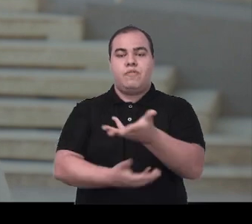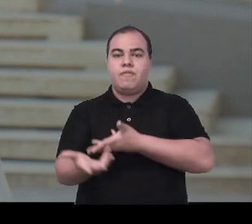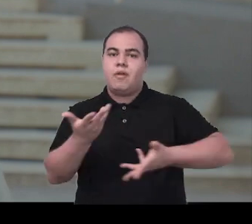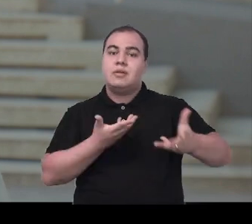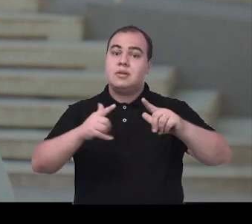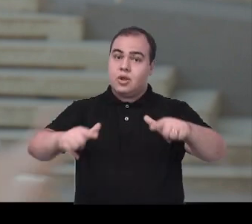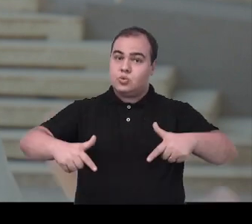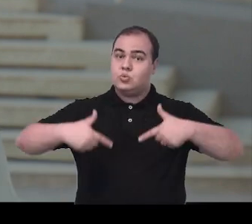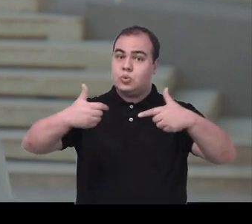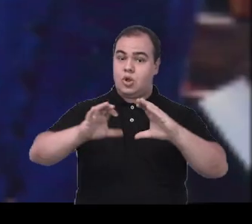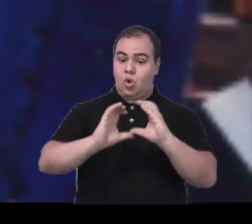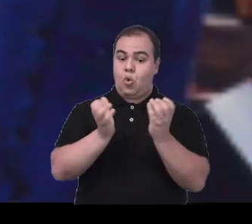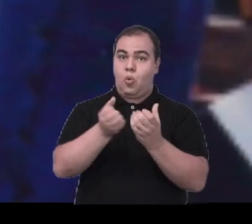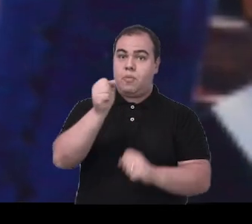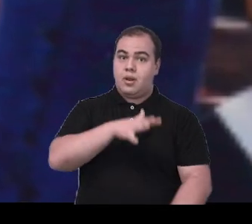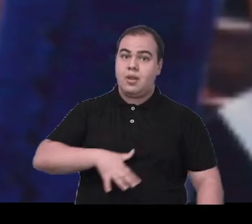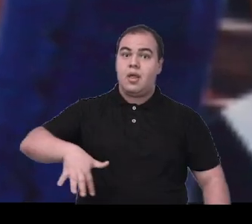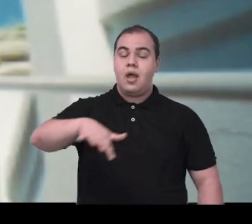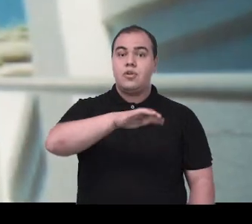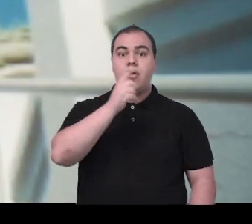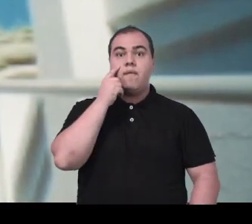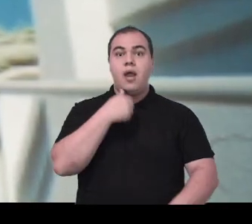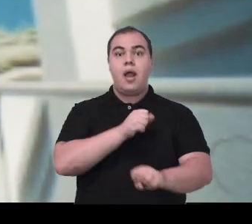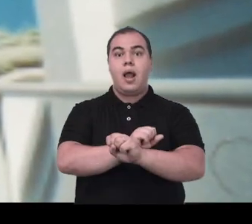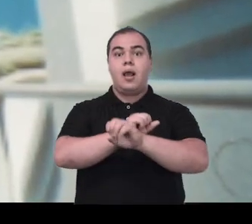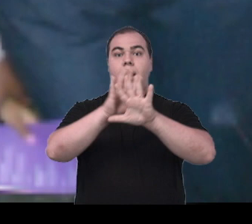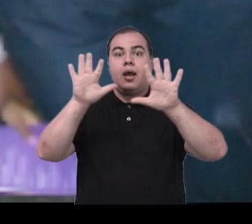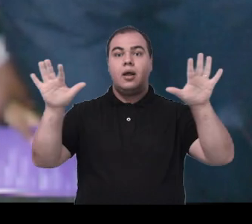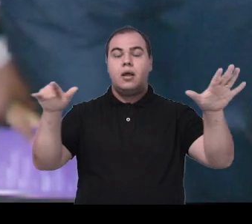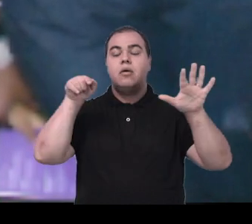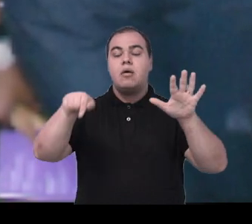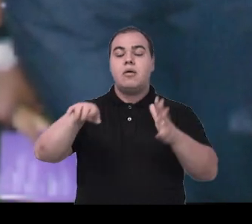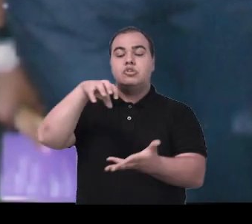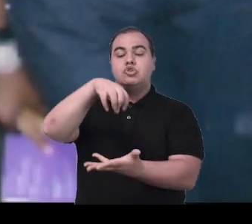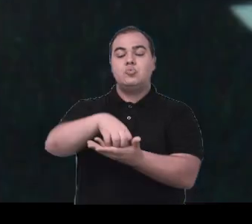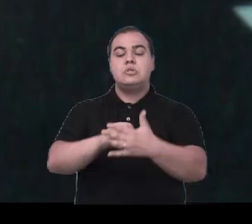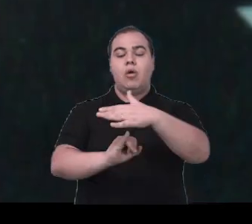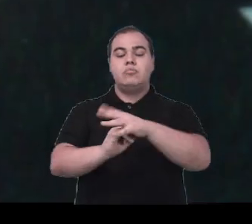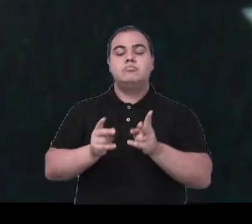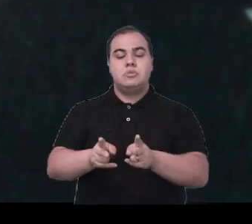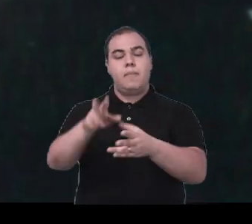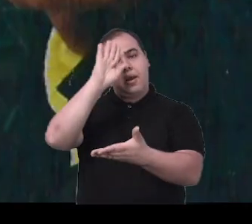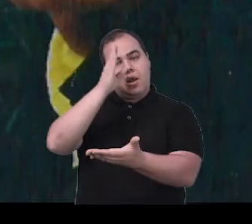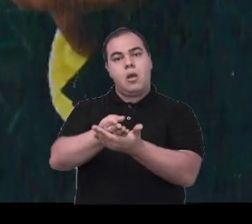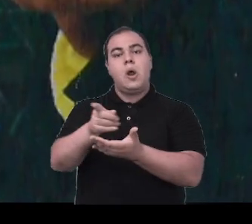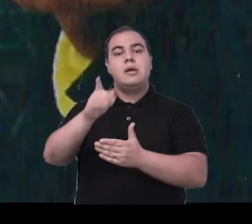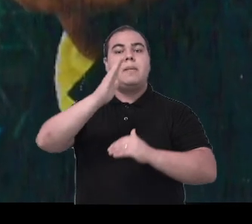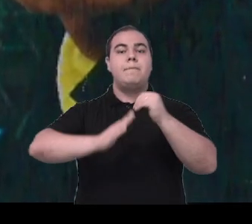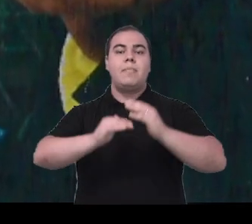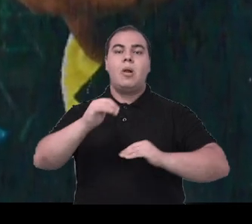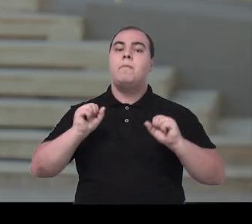eles promovem ações para a comunidade, assim, fica muito claro, né, assim, que essa instituição sempre apostou que essas